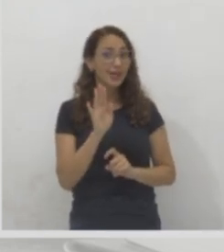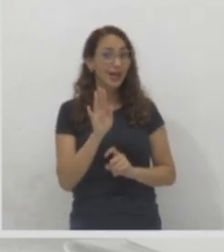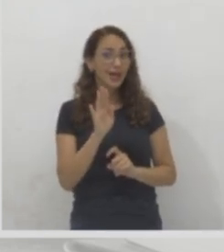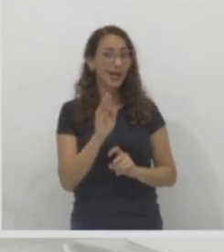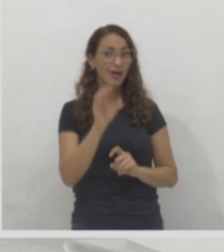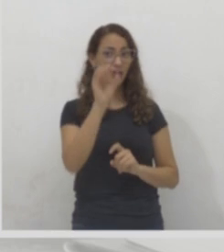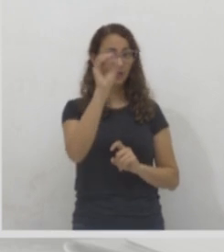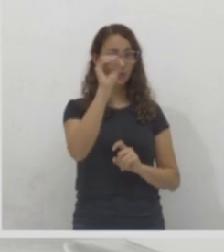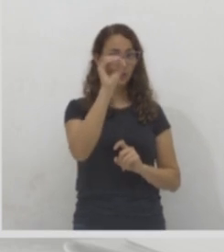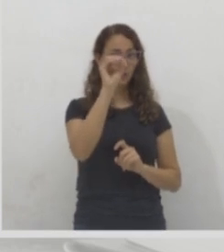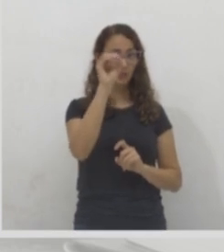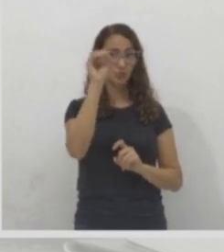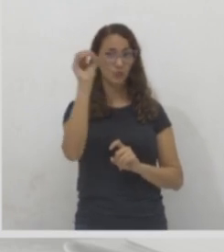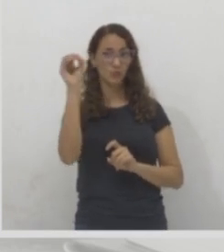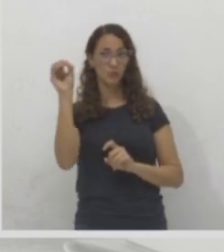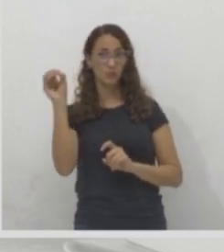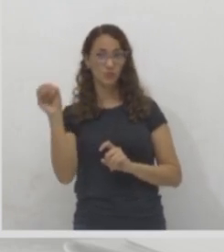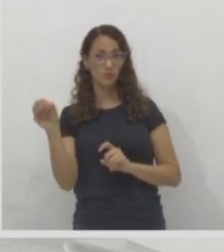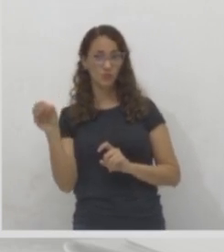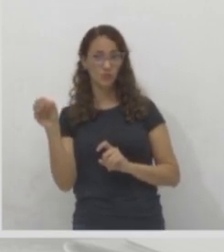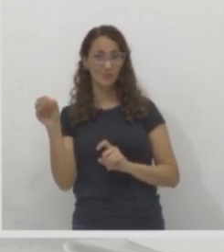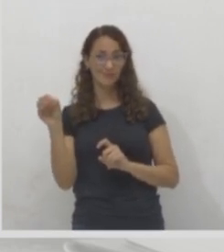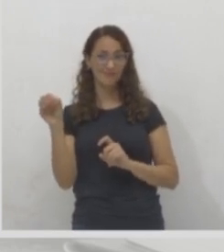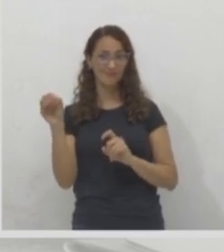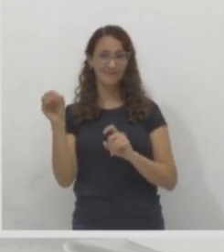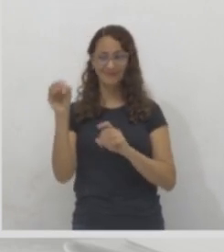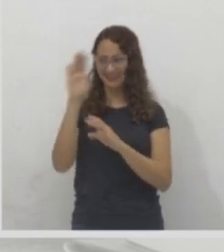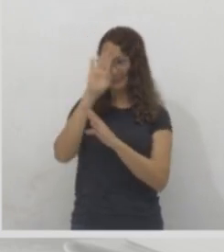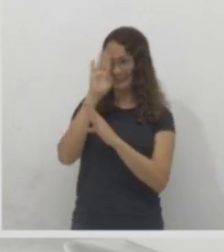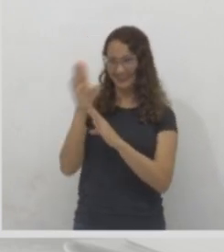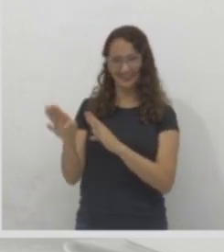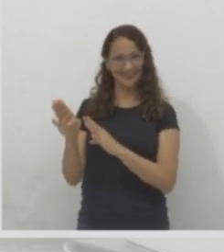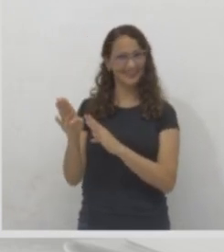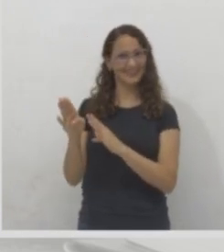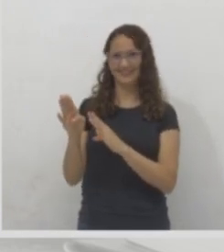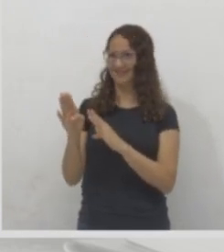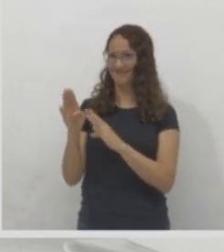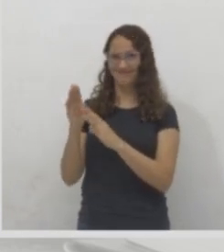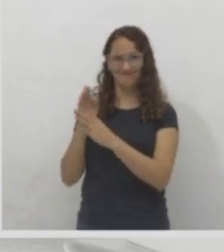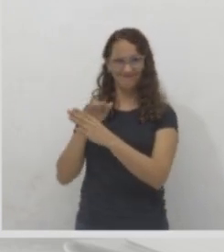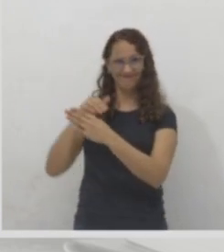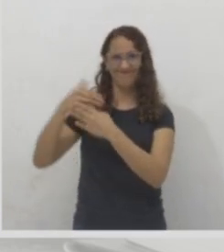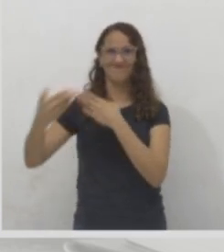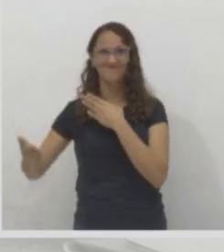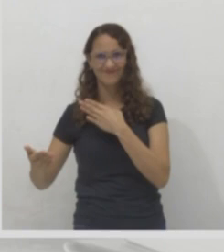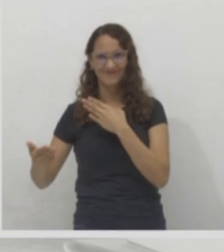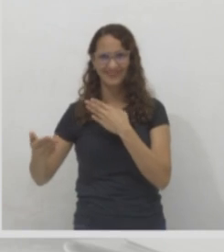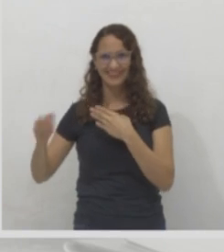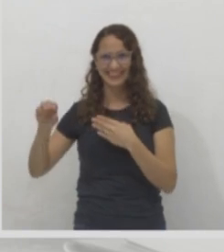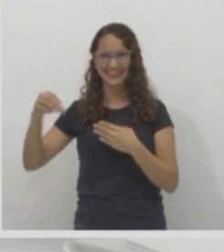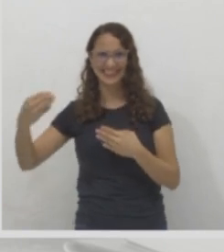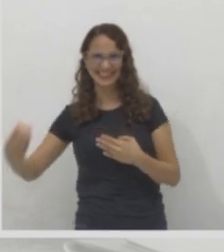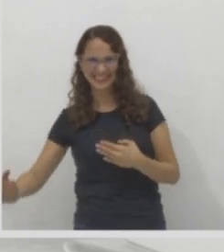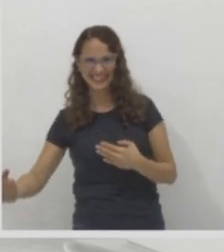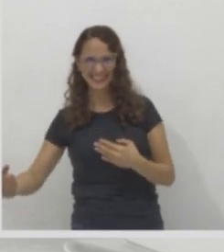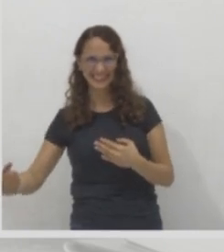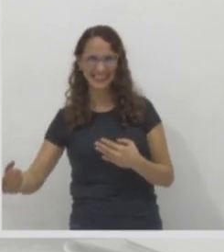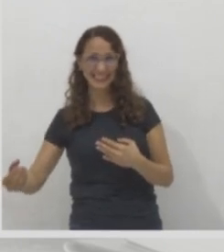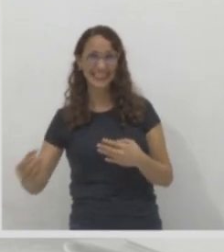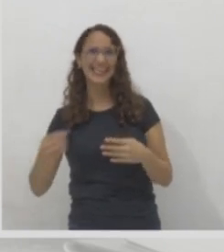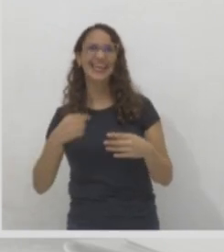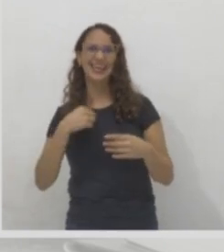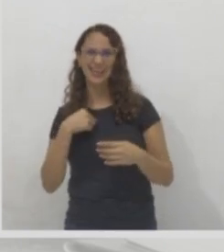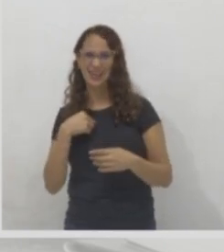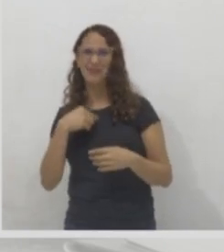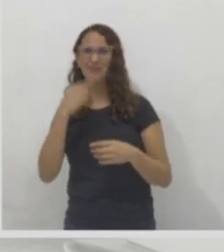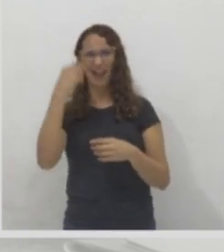objeto jogou de forma indireta. Tentei jogar a culpa no